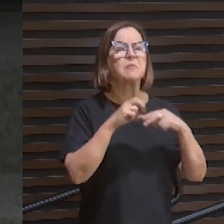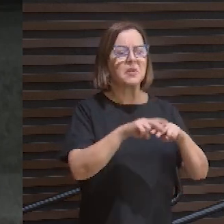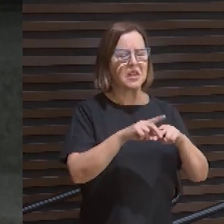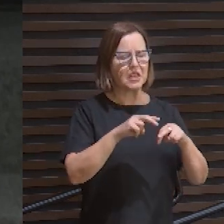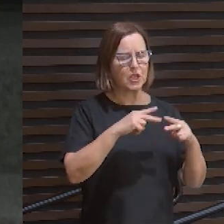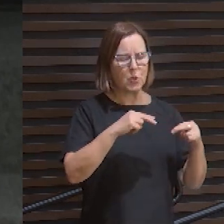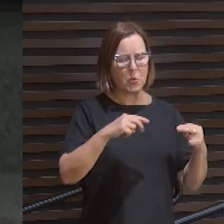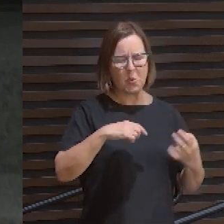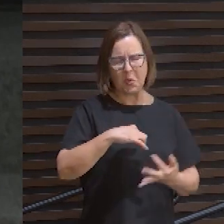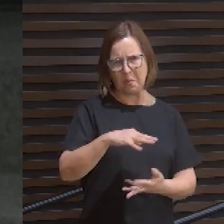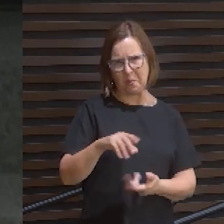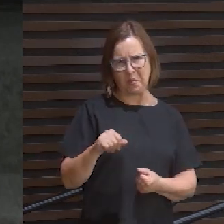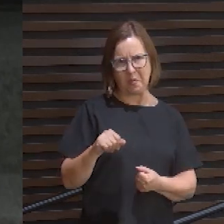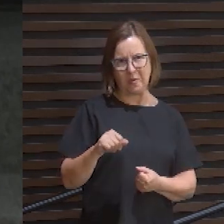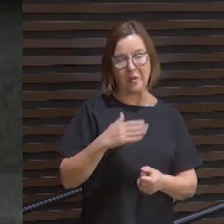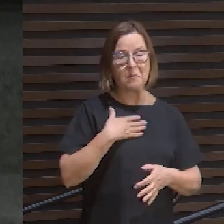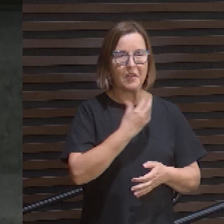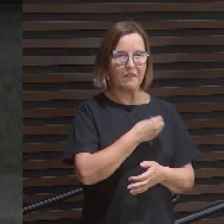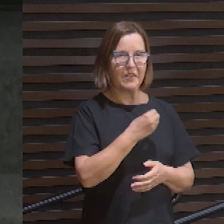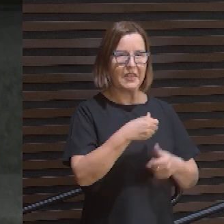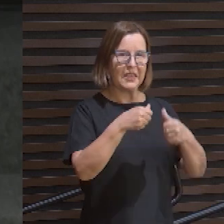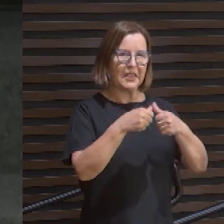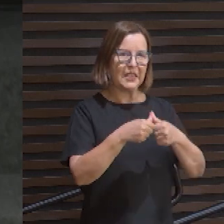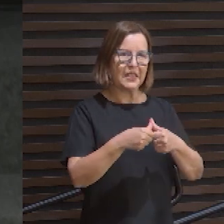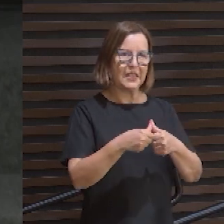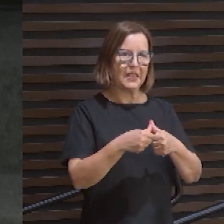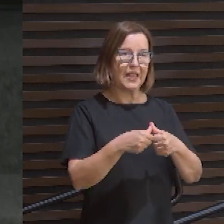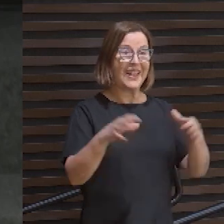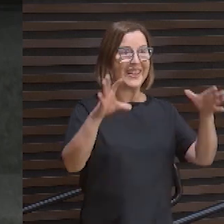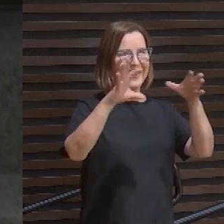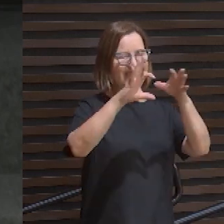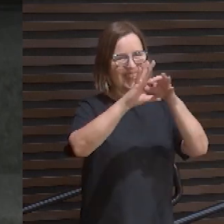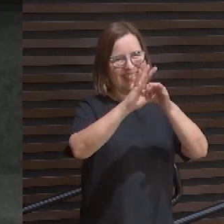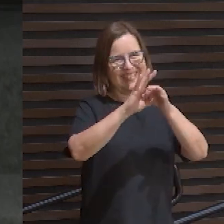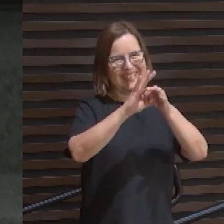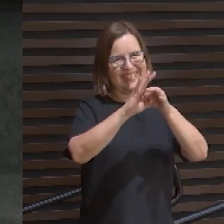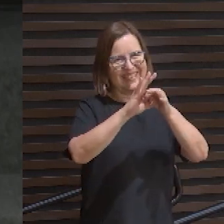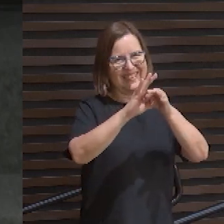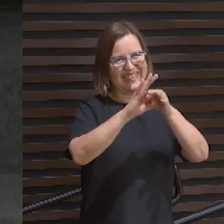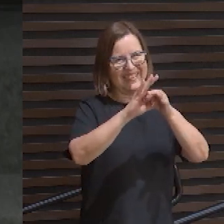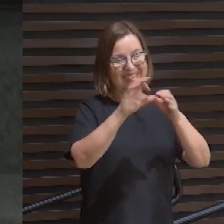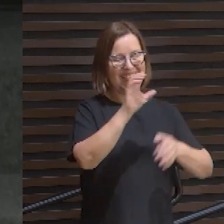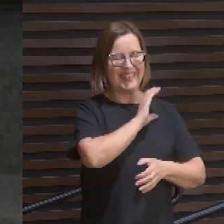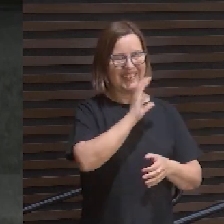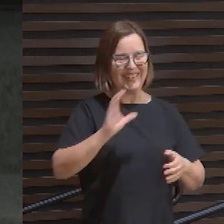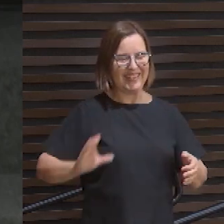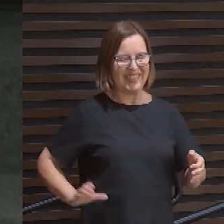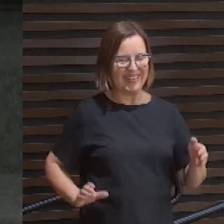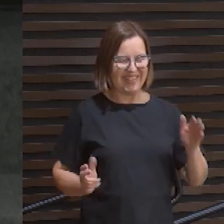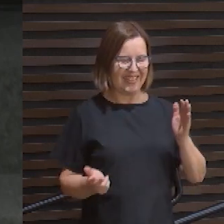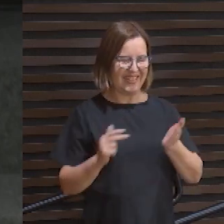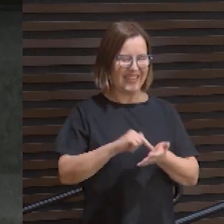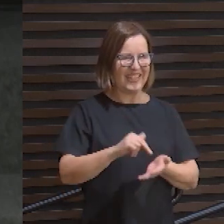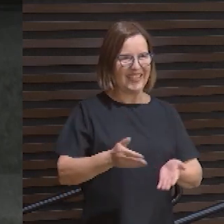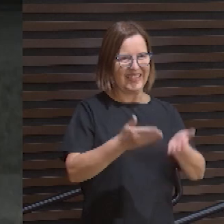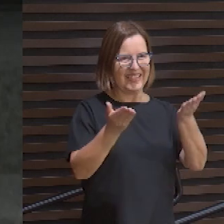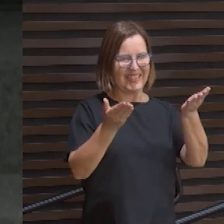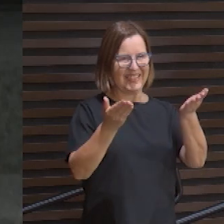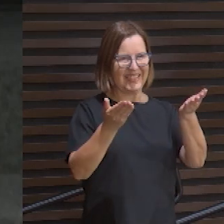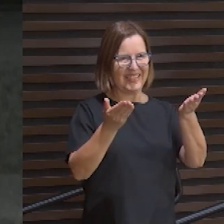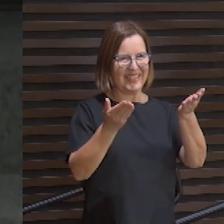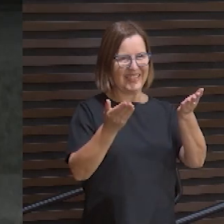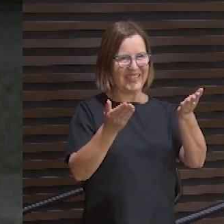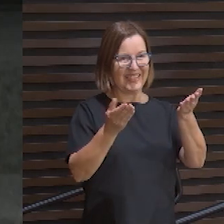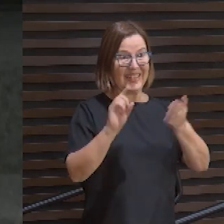do mundo. Minha vida está unida no Cristo ressuscitado e é